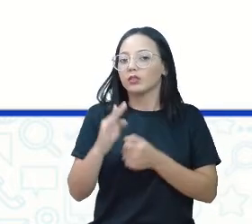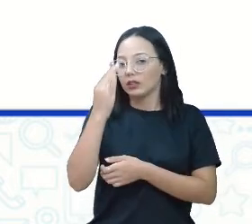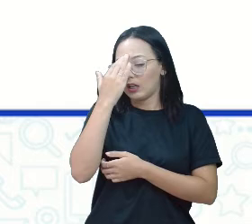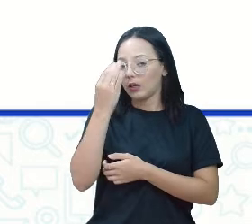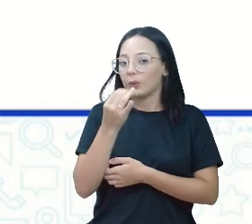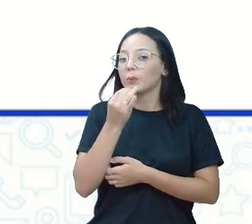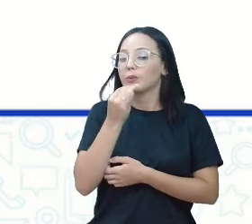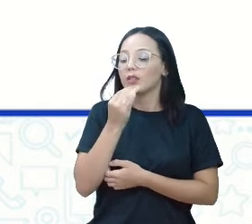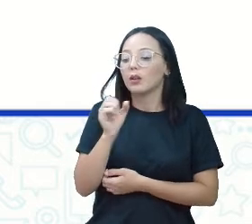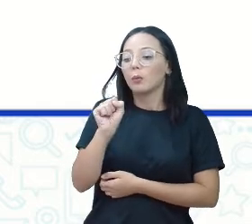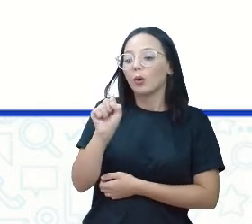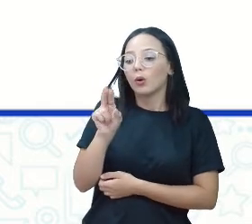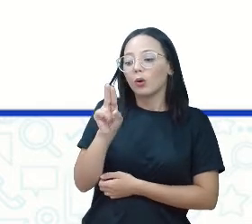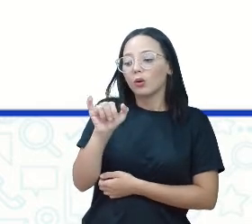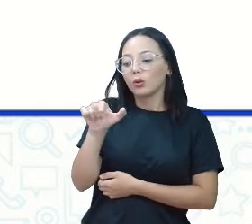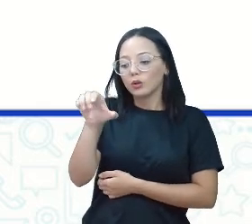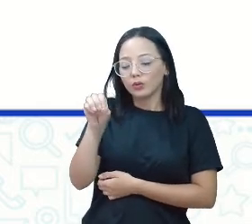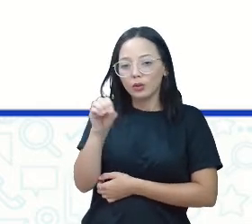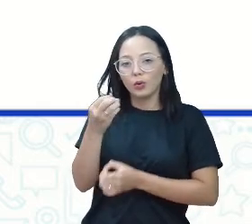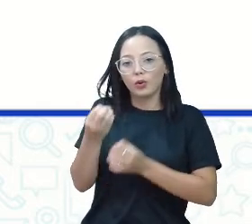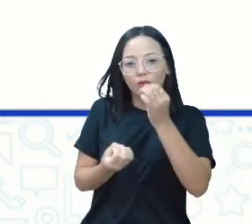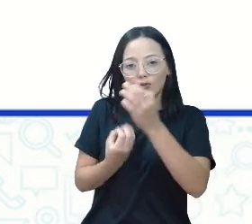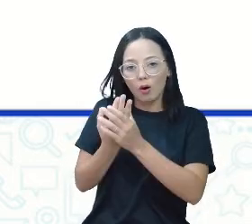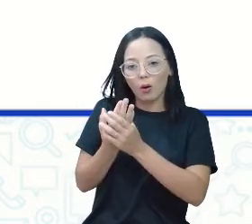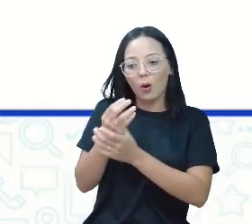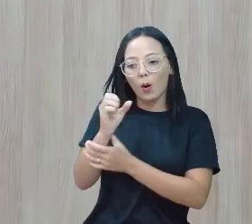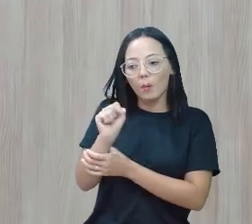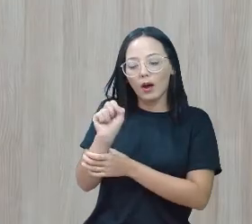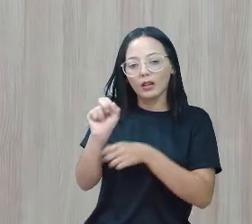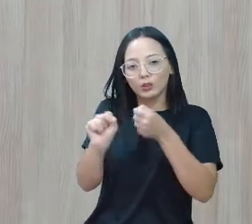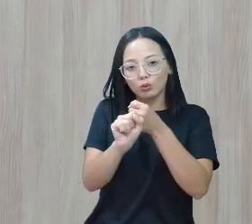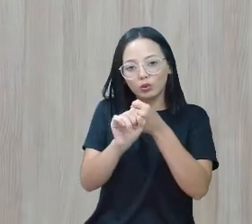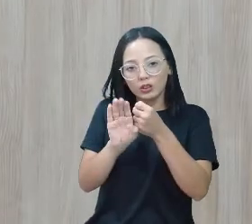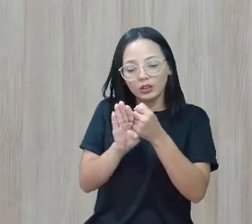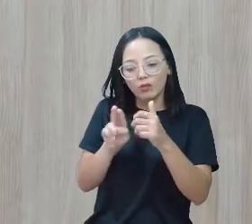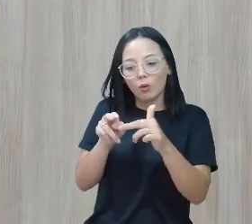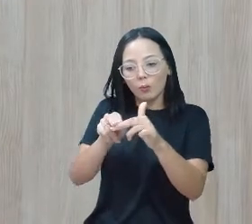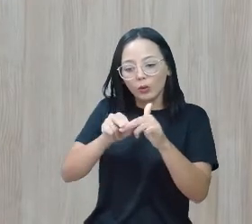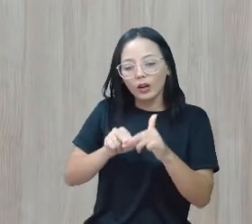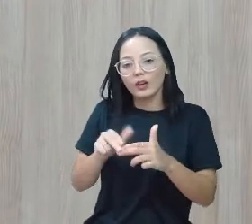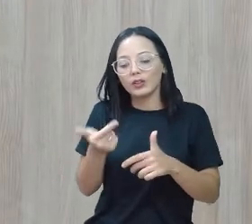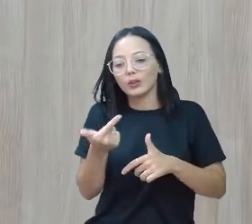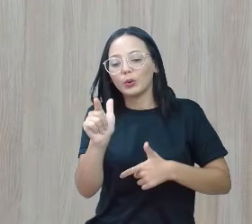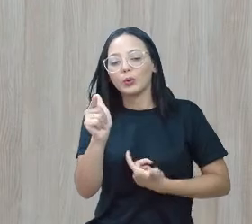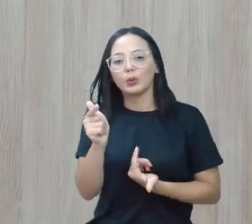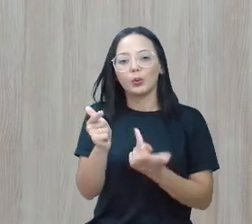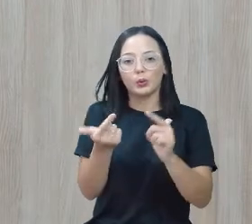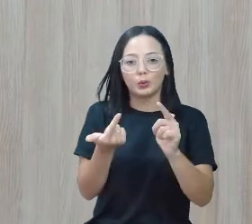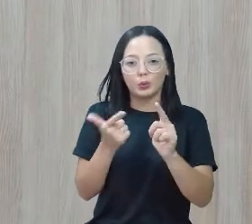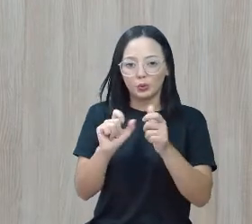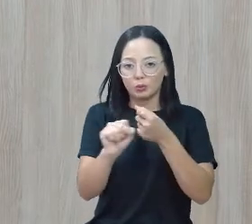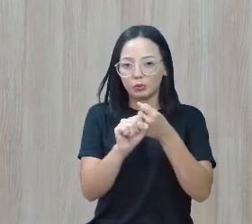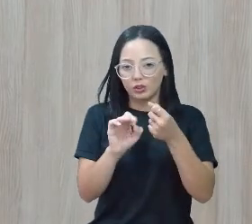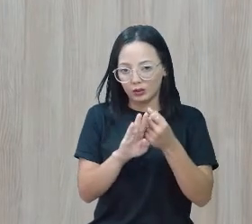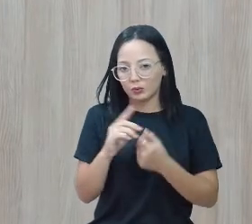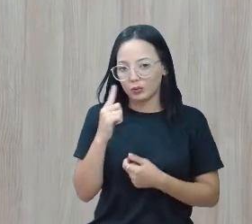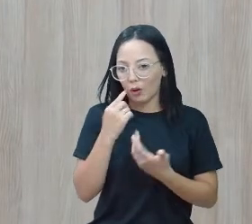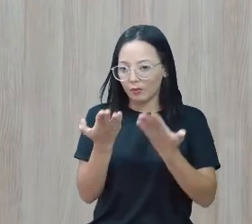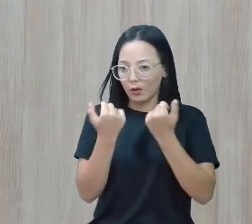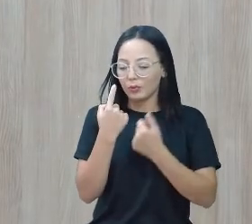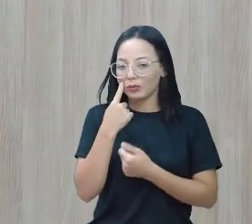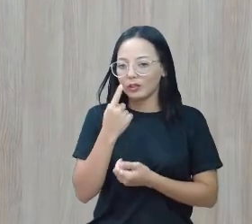substantivos, sufixos que formam substantivos a partir de outros substantivos. Vamos ver.